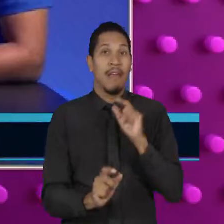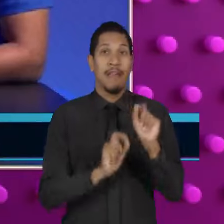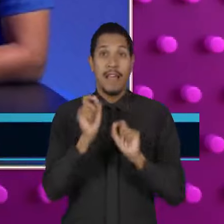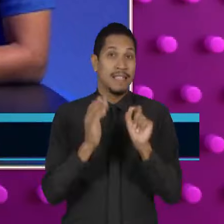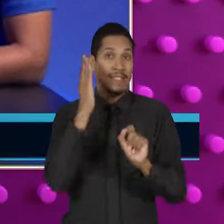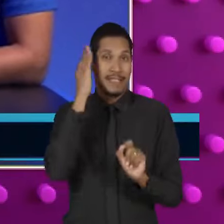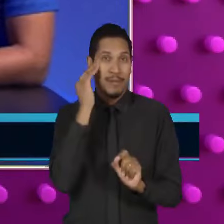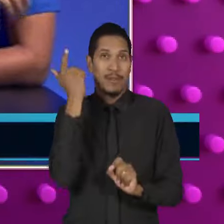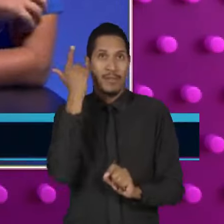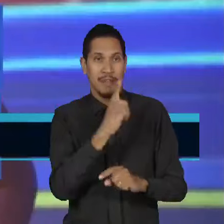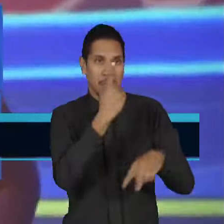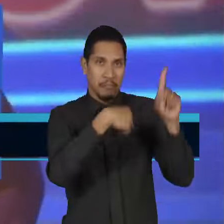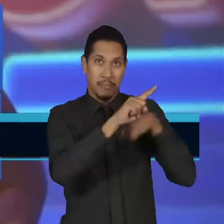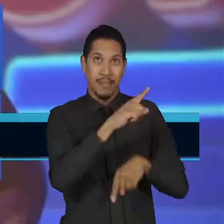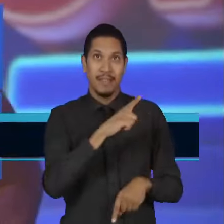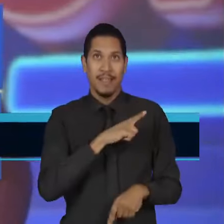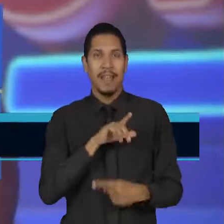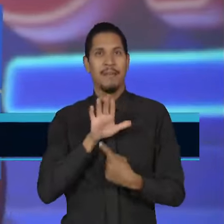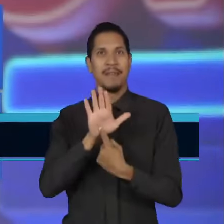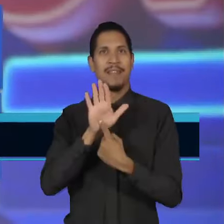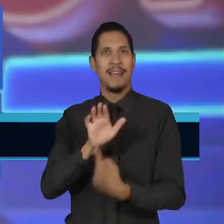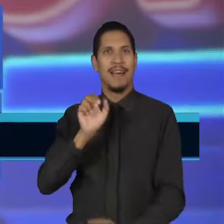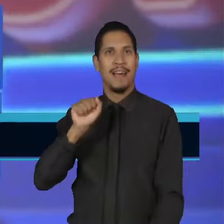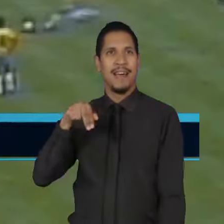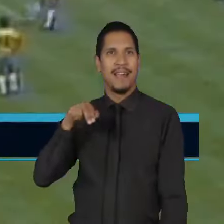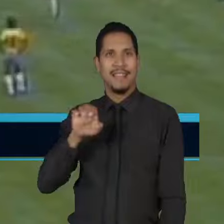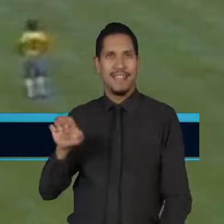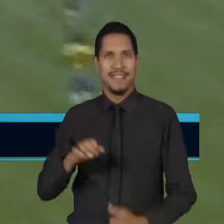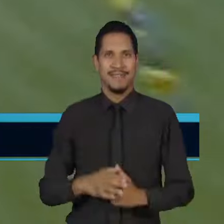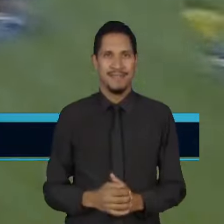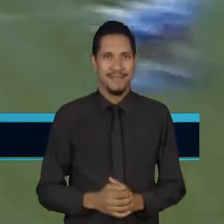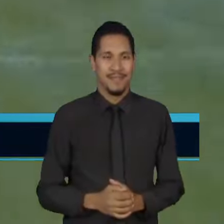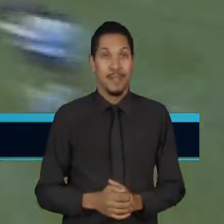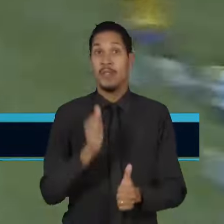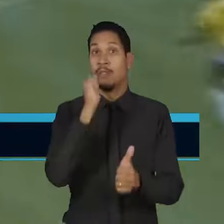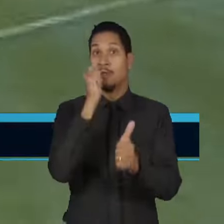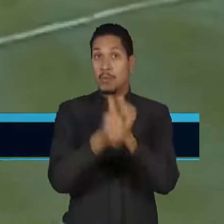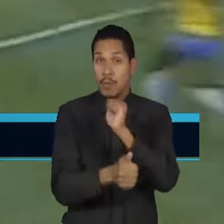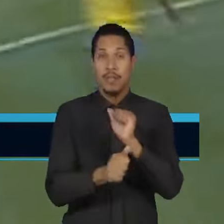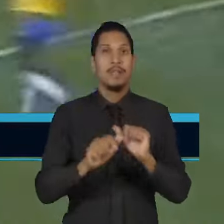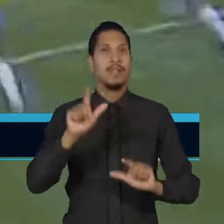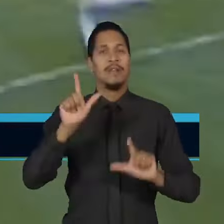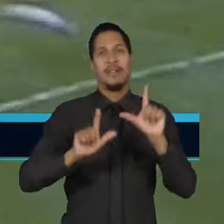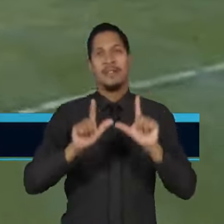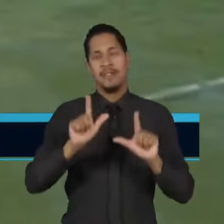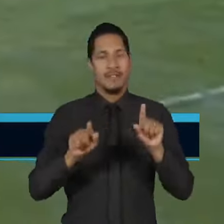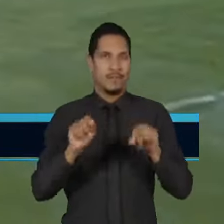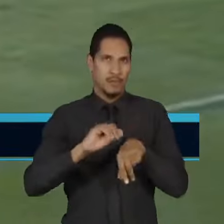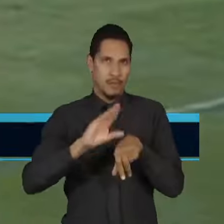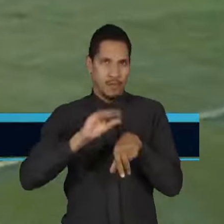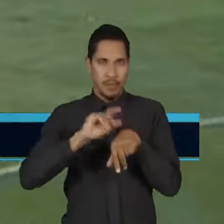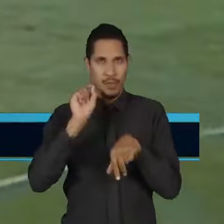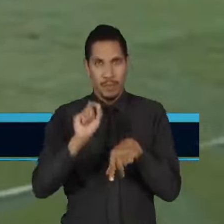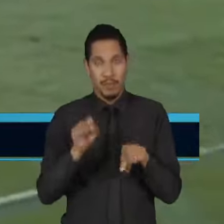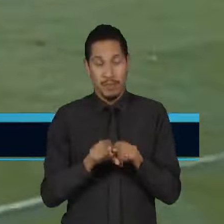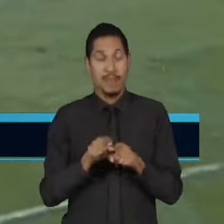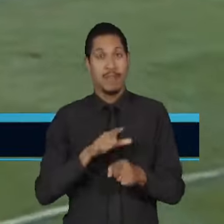Ganha, com a apresentação da Anne Lotterman. No esporte, a TV Cultura marcou um golaço quando